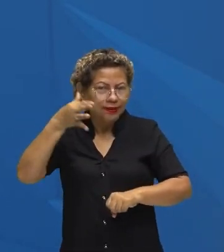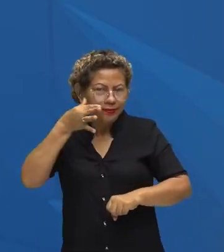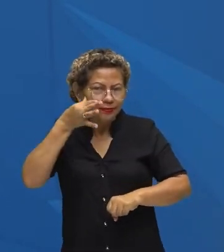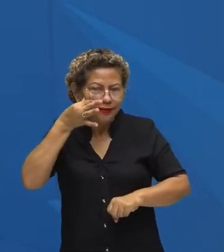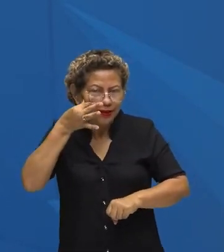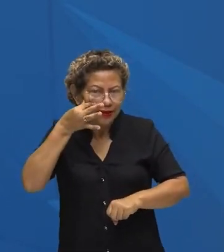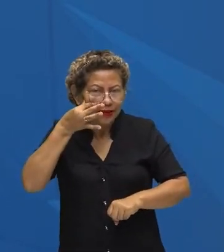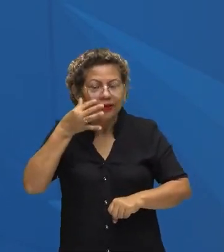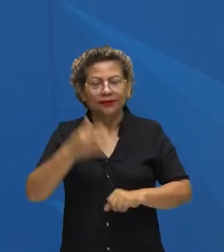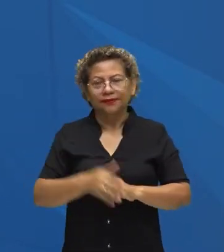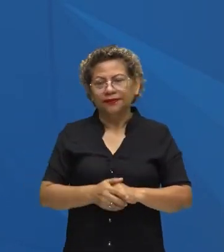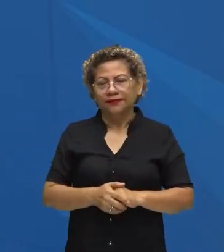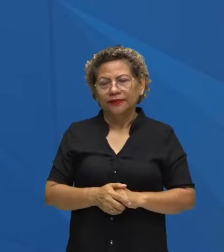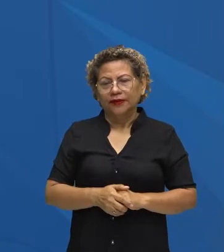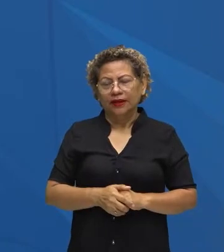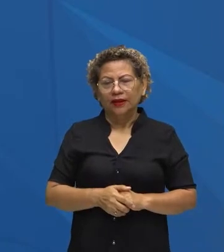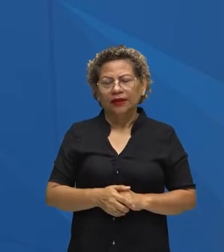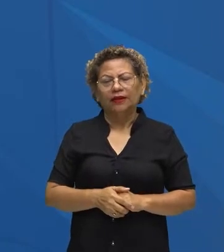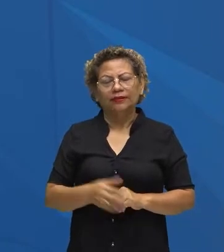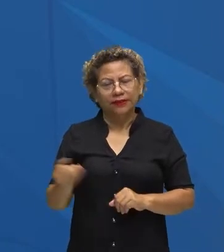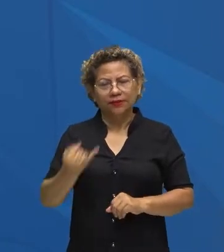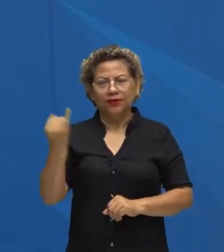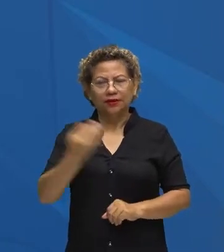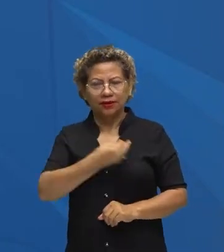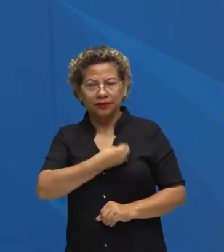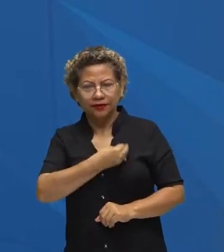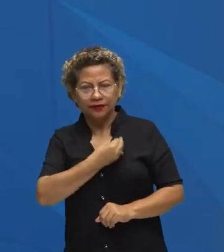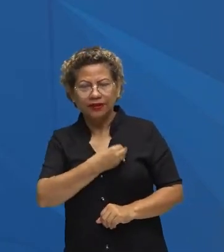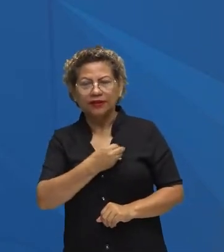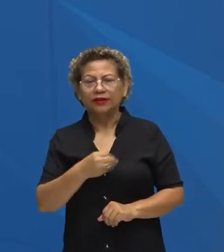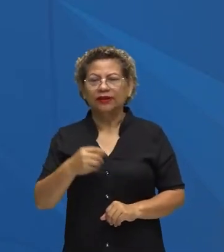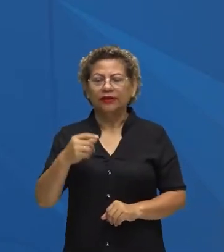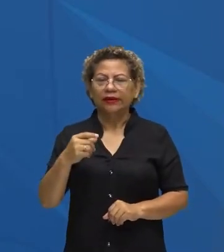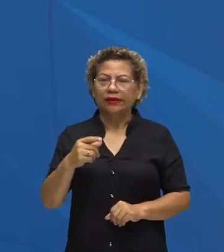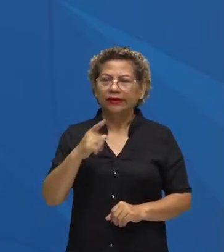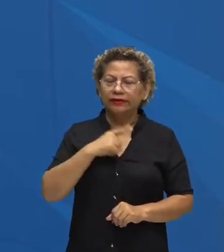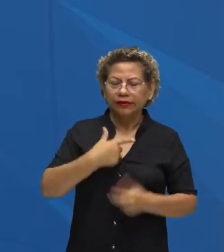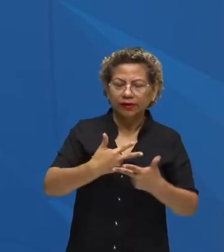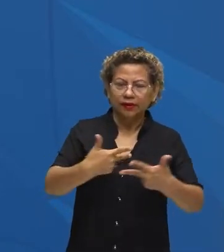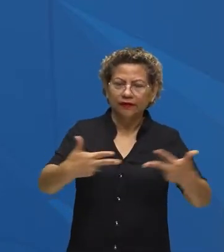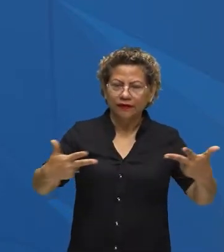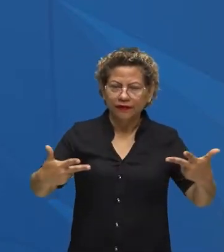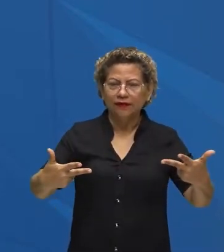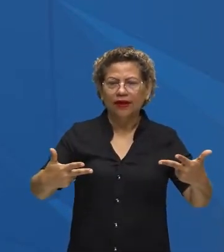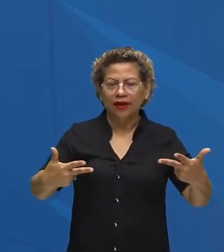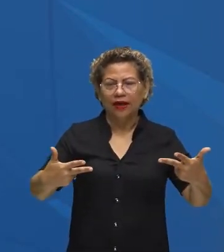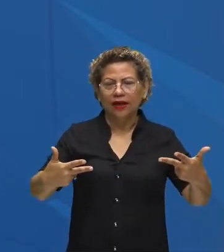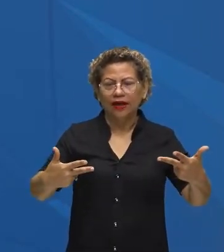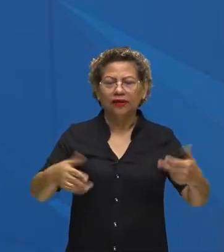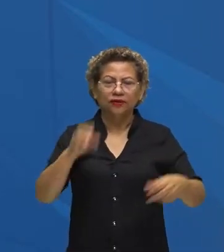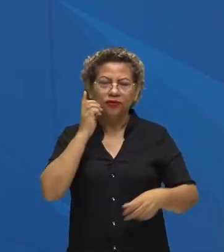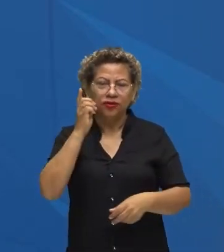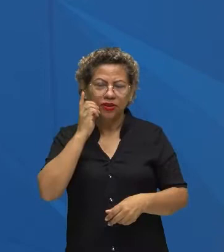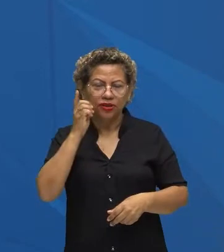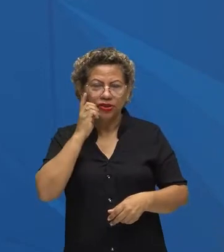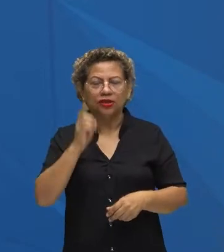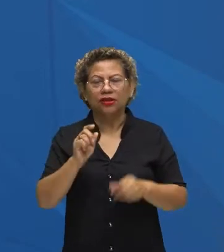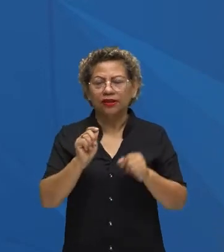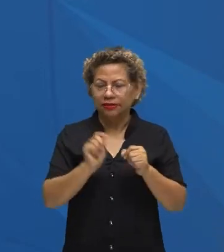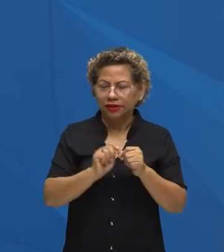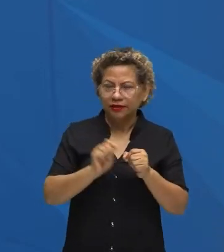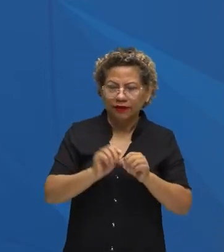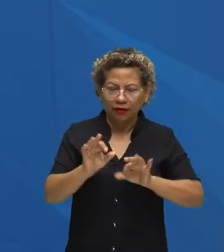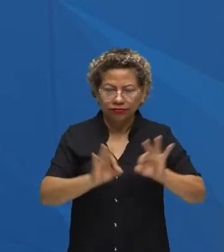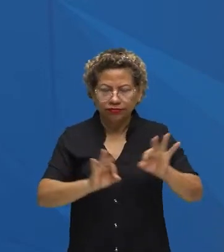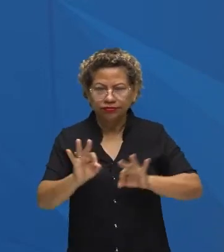fazem mal, né, até fazem muito sentido, né, que são, tem diversas ações que a gente realiza no dia a dia, que a gente é muito